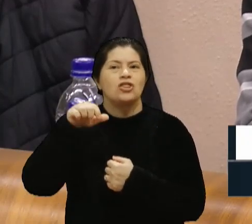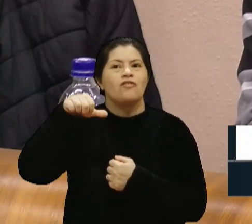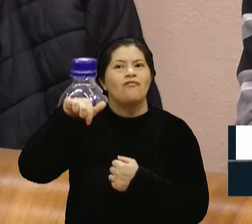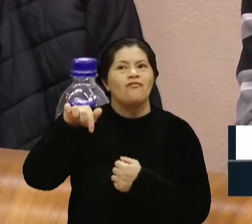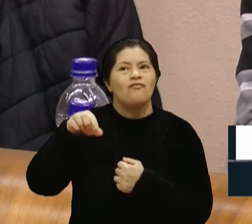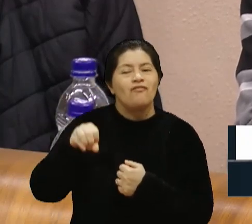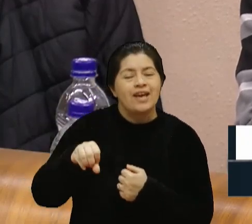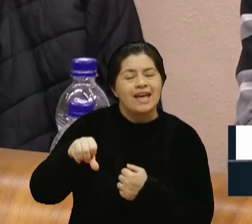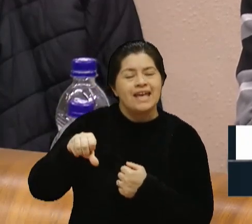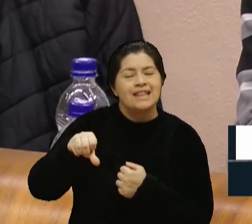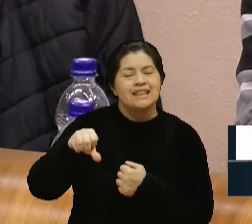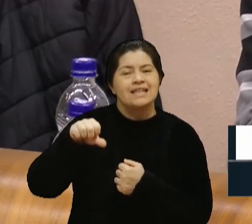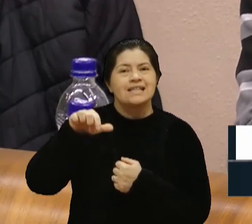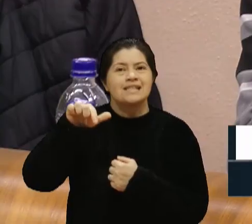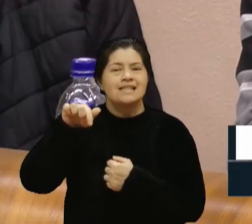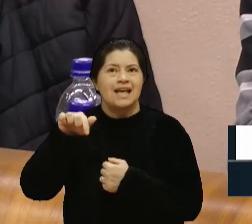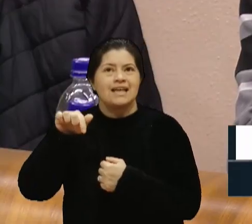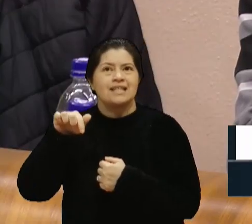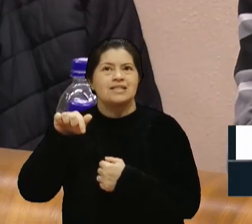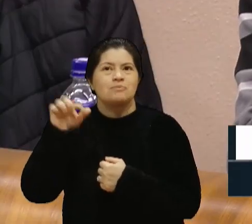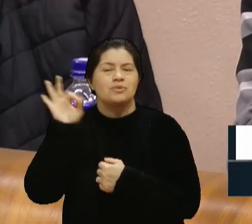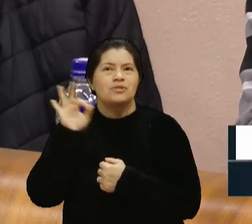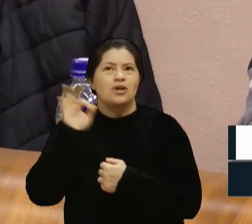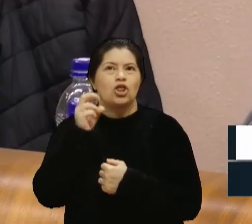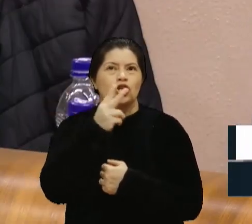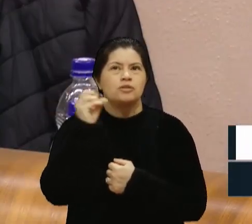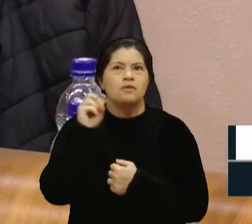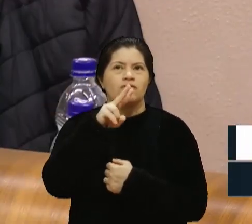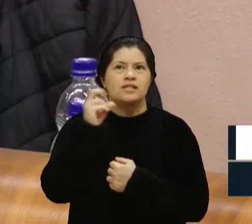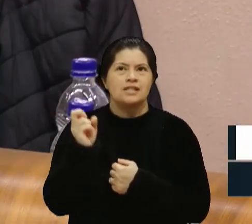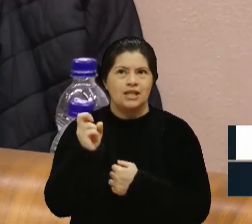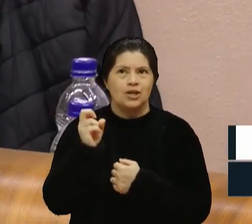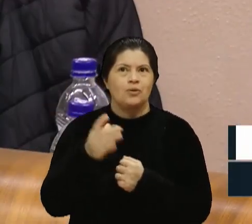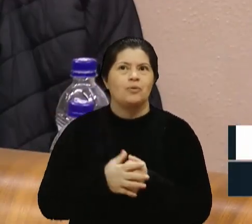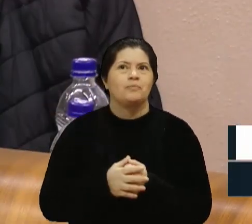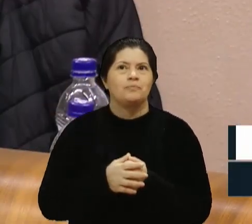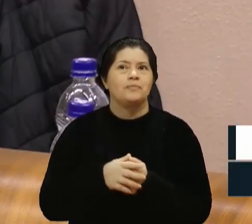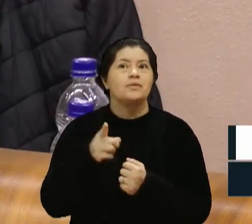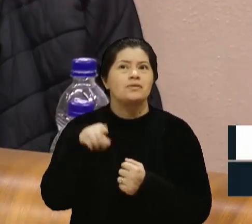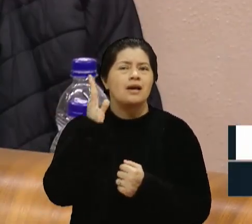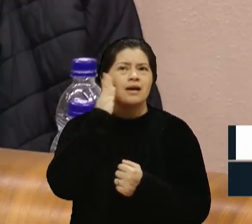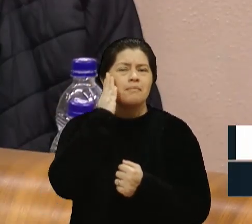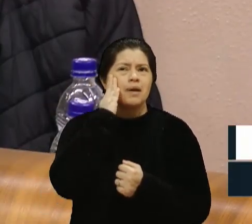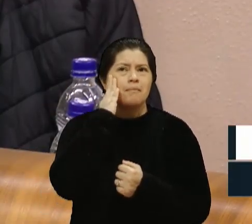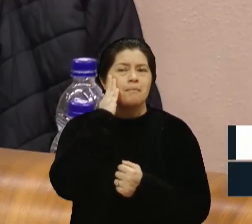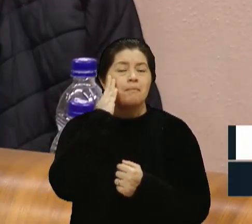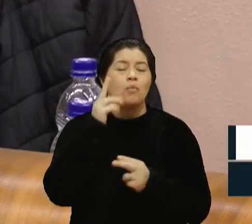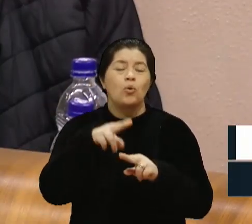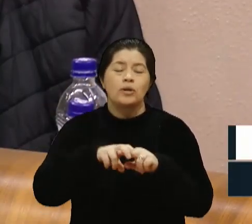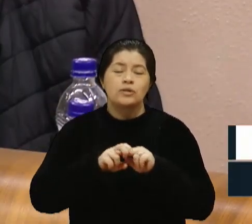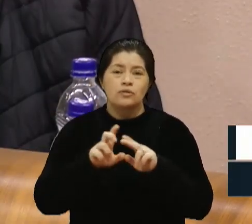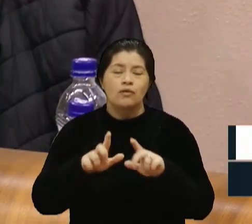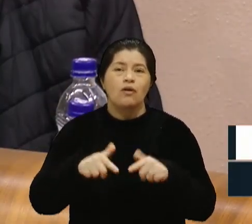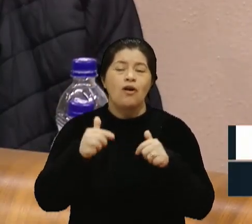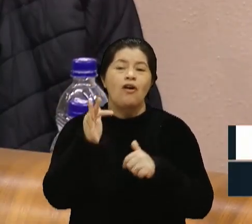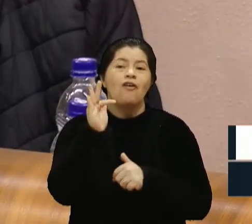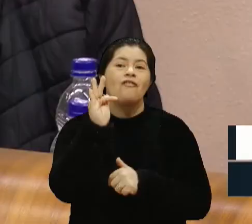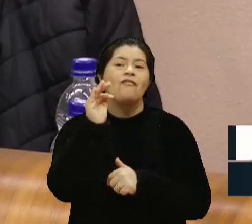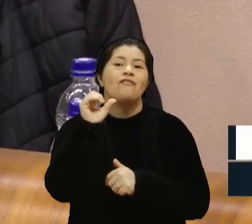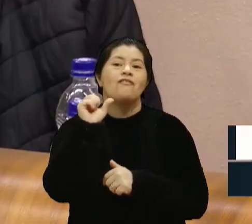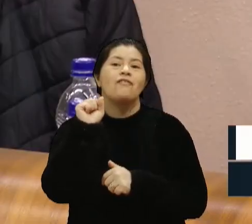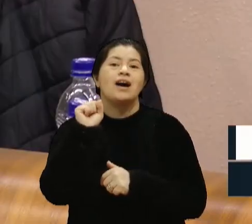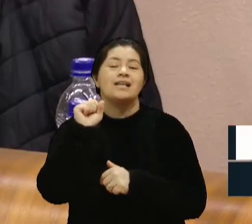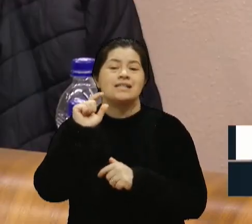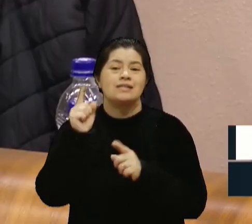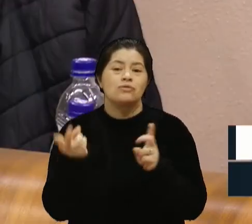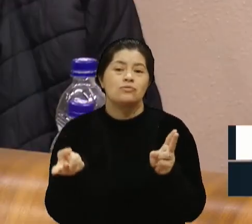93,7% em 2025. Para vocês saberem, foi esse o motivo que a FAS se tornou SMASC. Porque